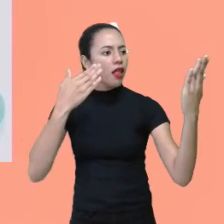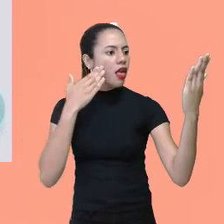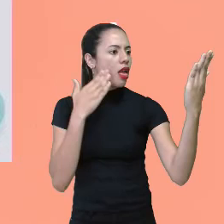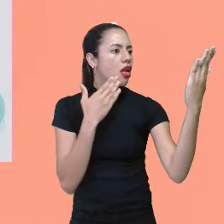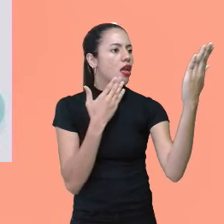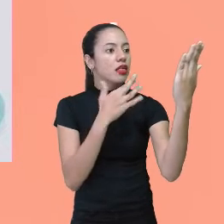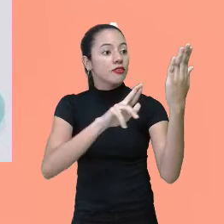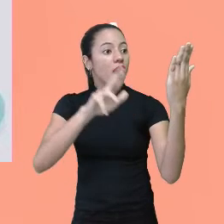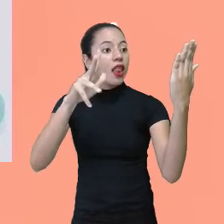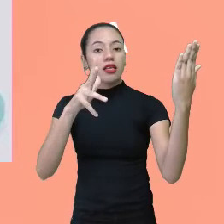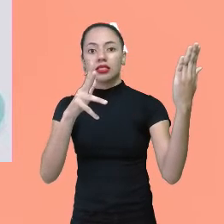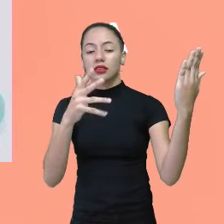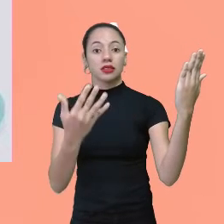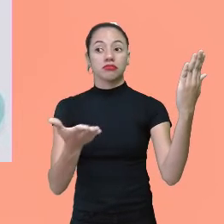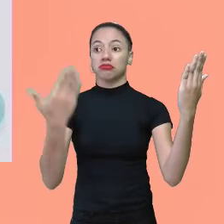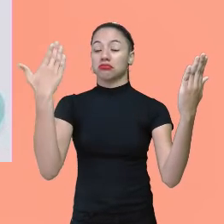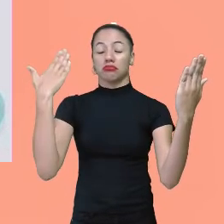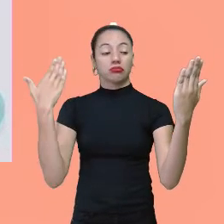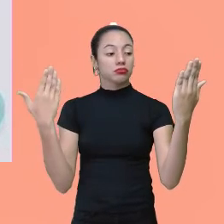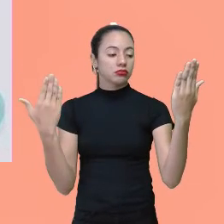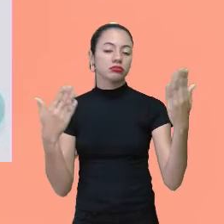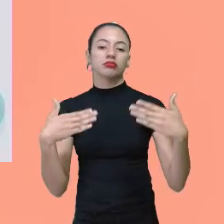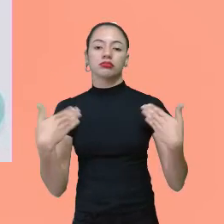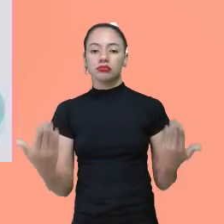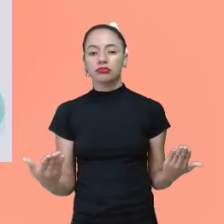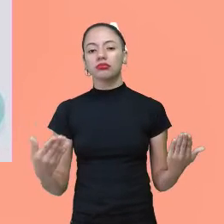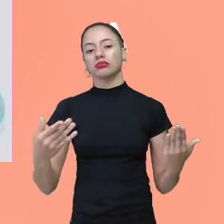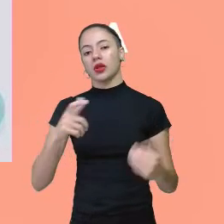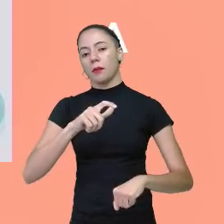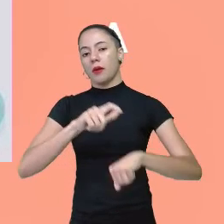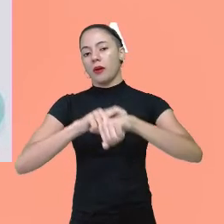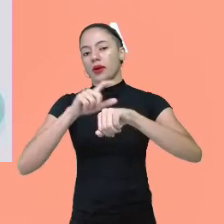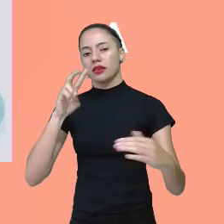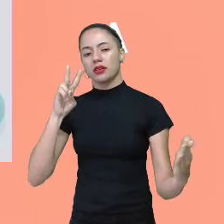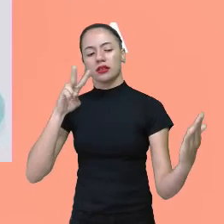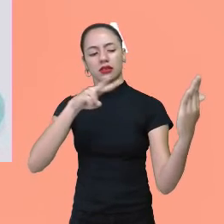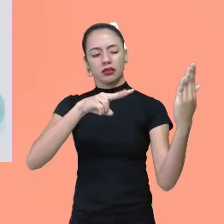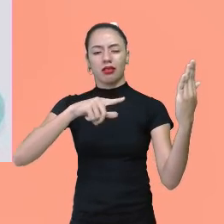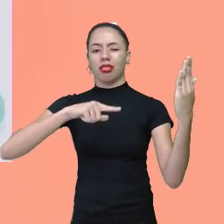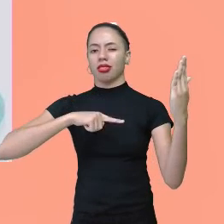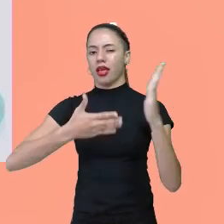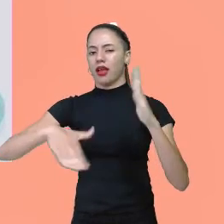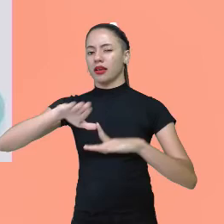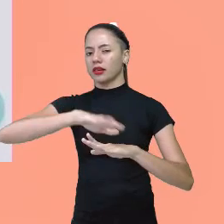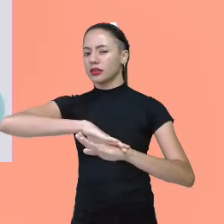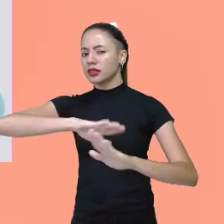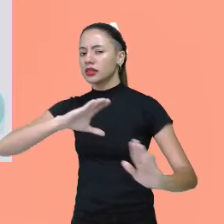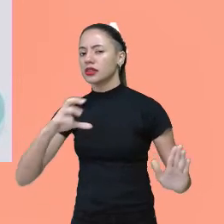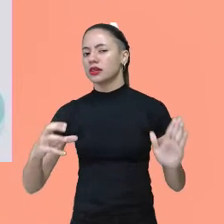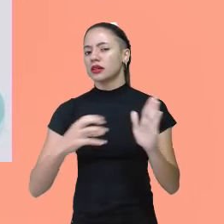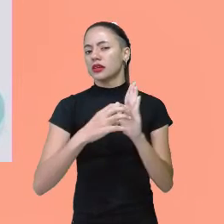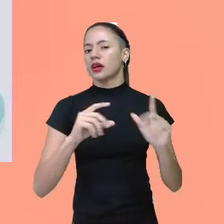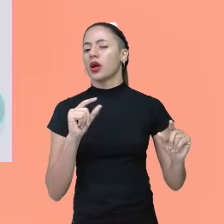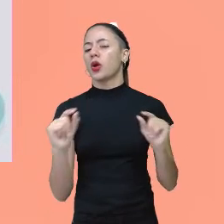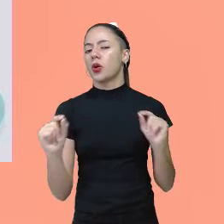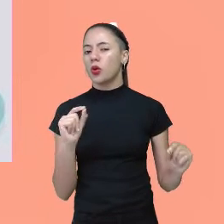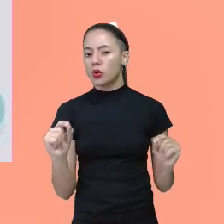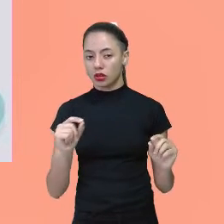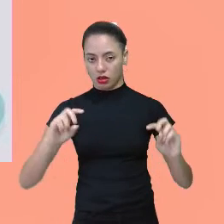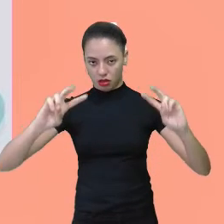né? Então, esse olhar para o espelho, isso tem uma coisa simbólica também, né, sexto ano? Que é o quê? A gente